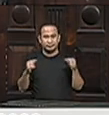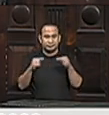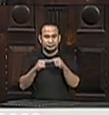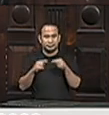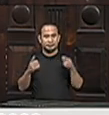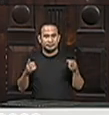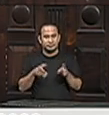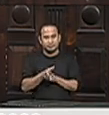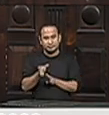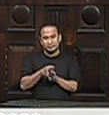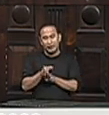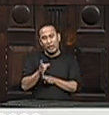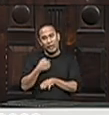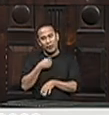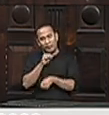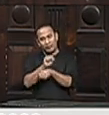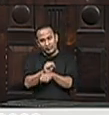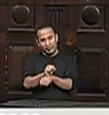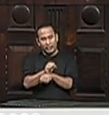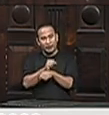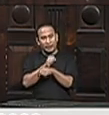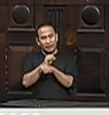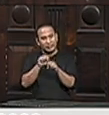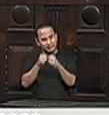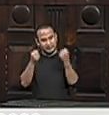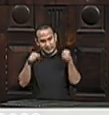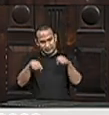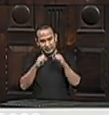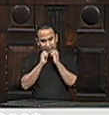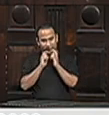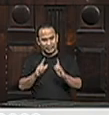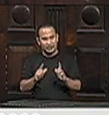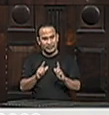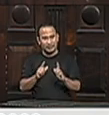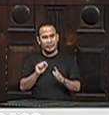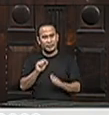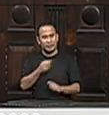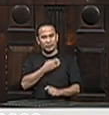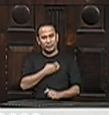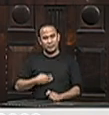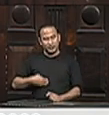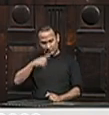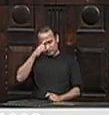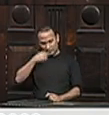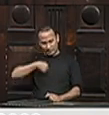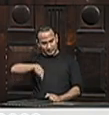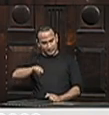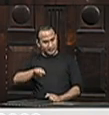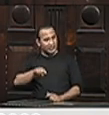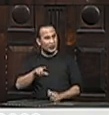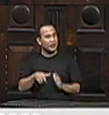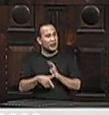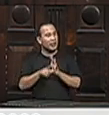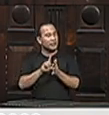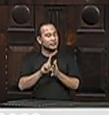do Trabalho seja em causa própria, porque não estarei mais convivendo nesse ambiente a partir de